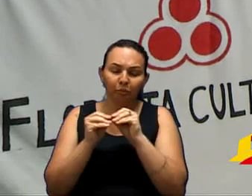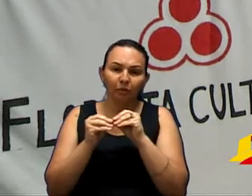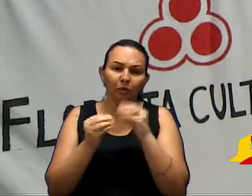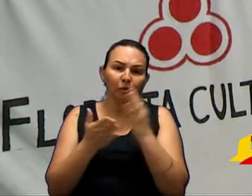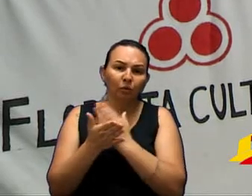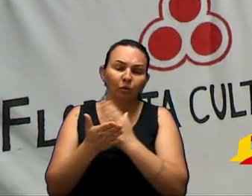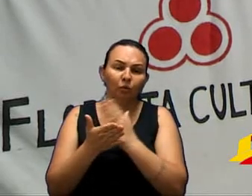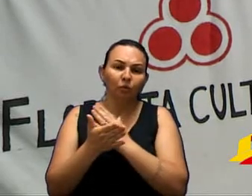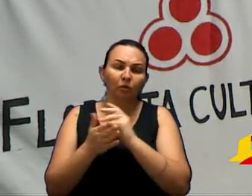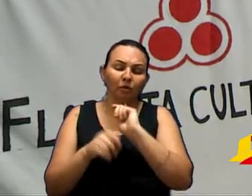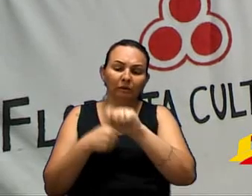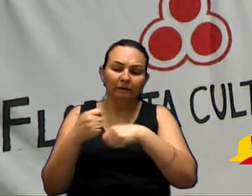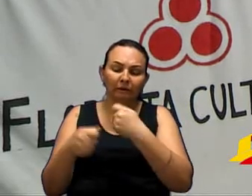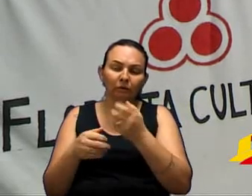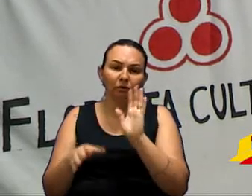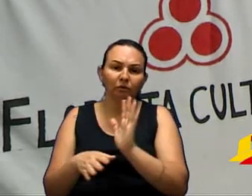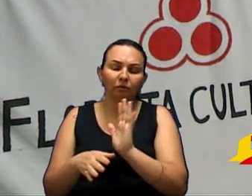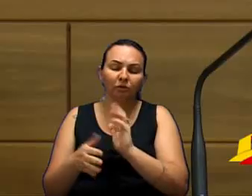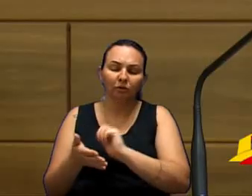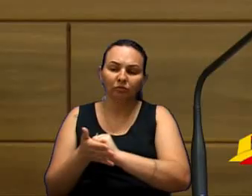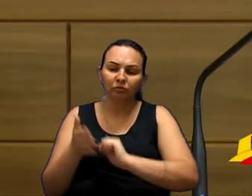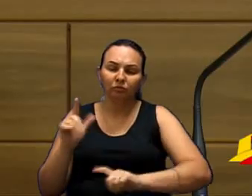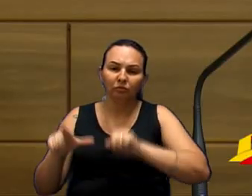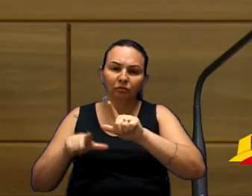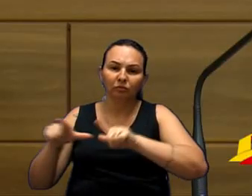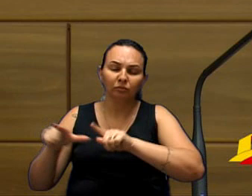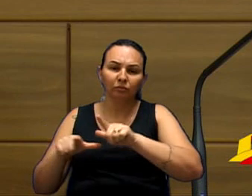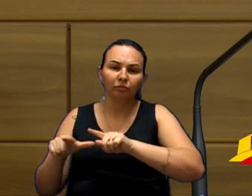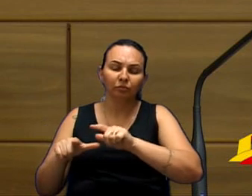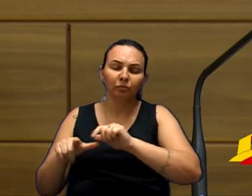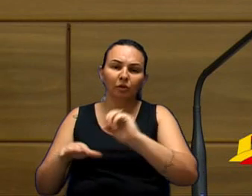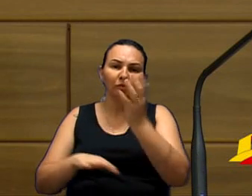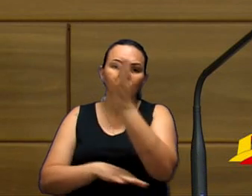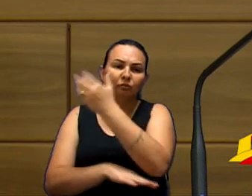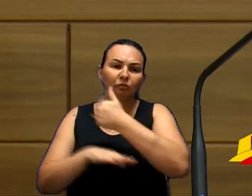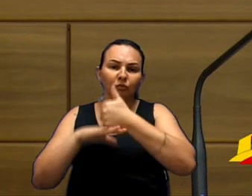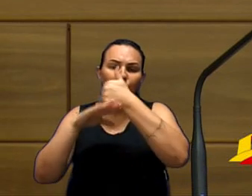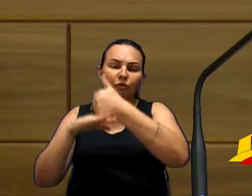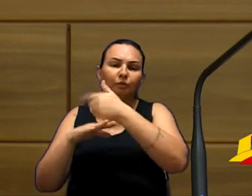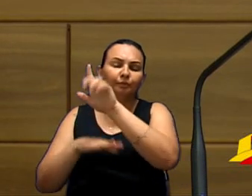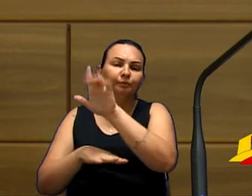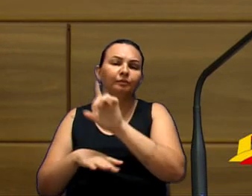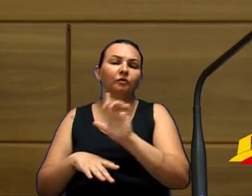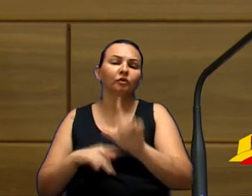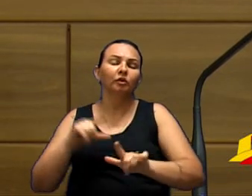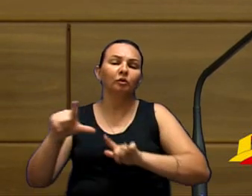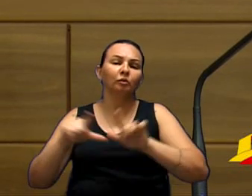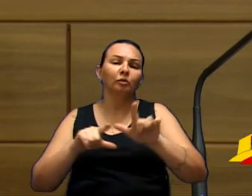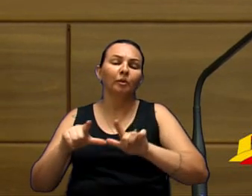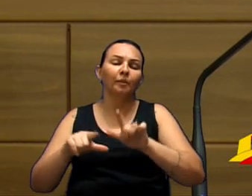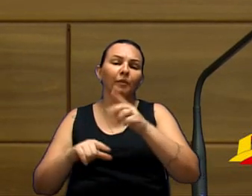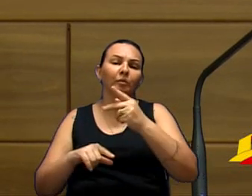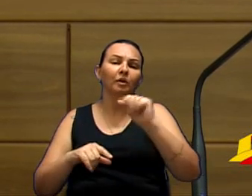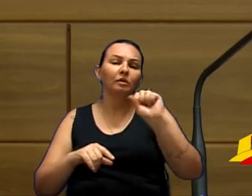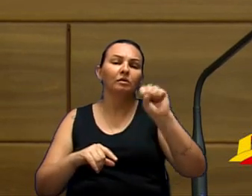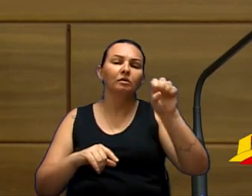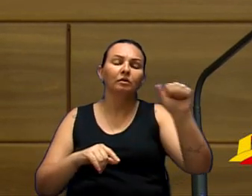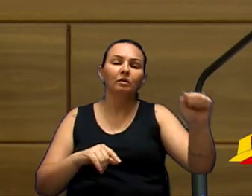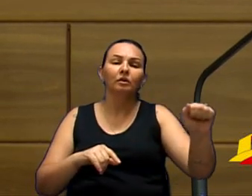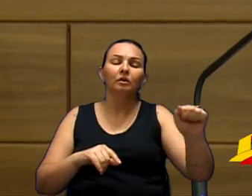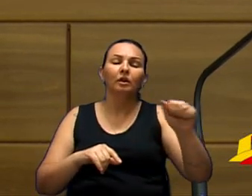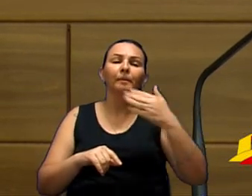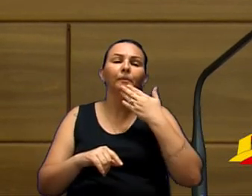algumas ações que estamos trabalhando na secretaria do ambiente inclusive que se no ps há depois até vôos de ajuda do